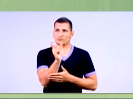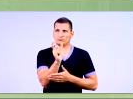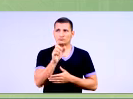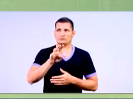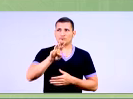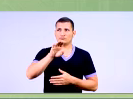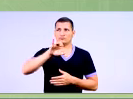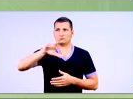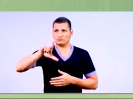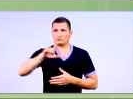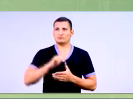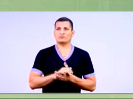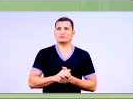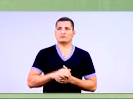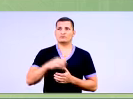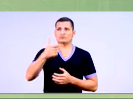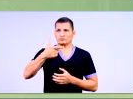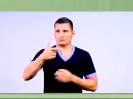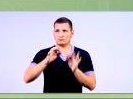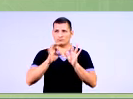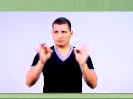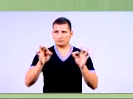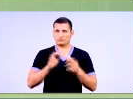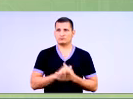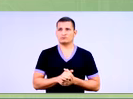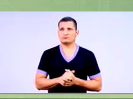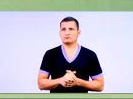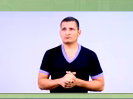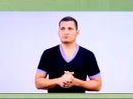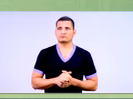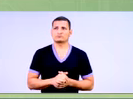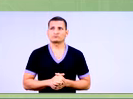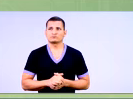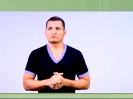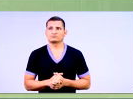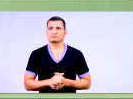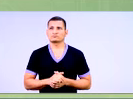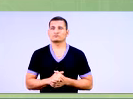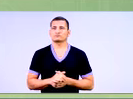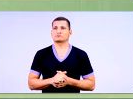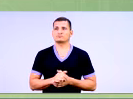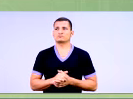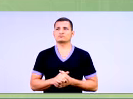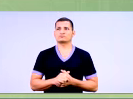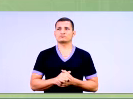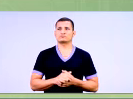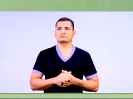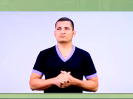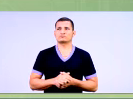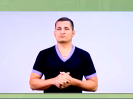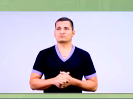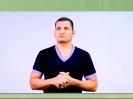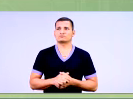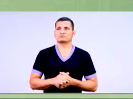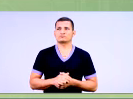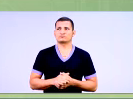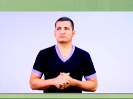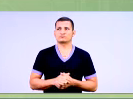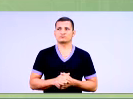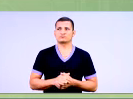Vamos para a segunda. Will your mother work at IFRO next